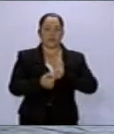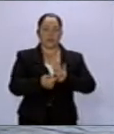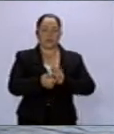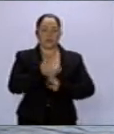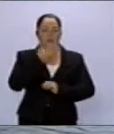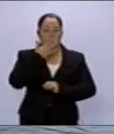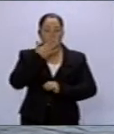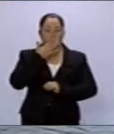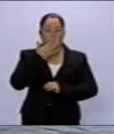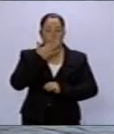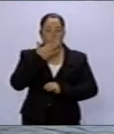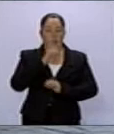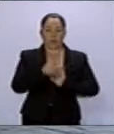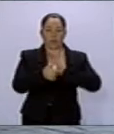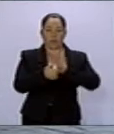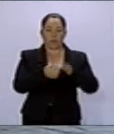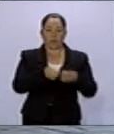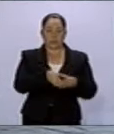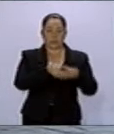a maior densidade demográfica